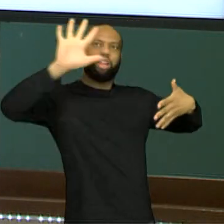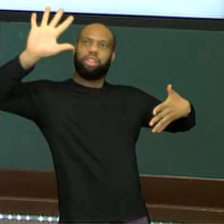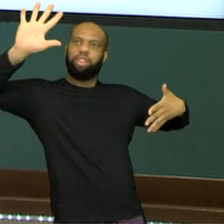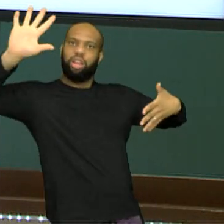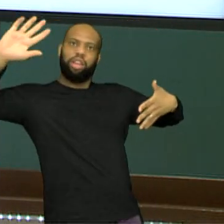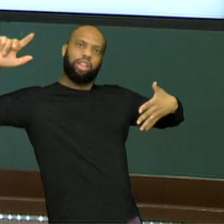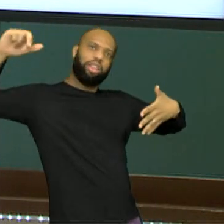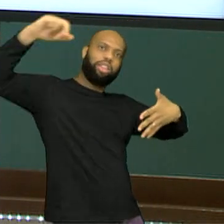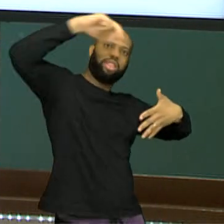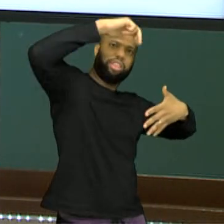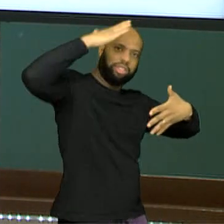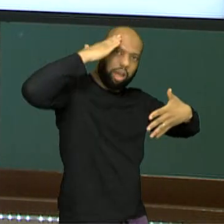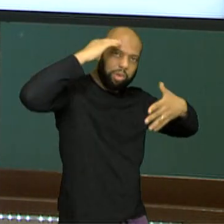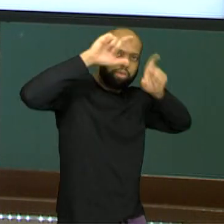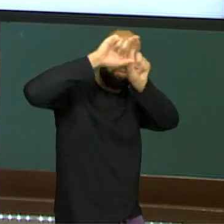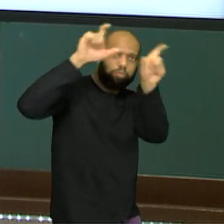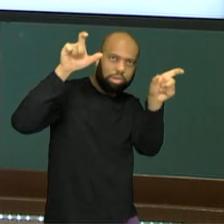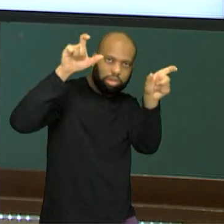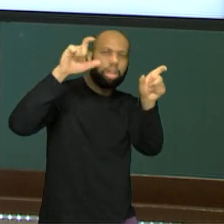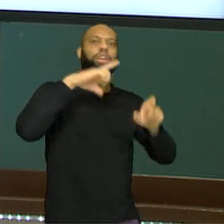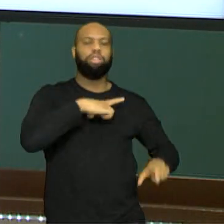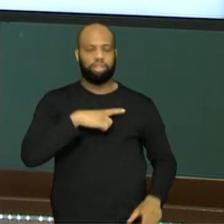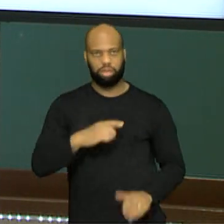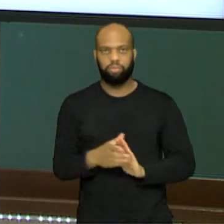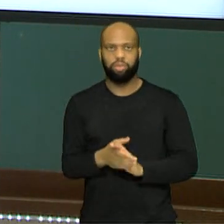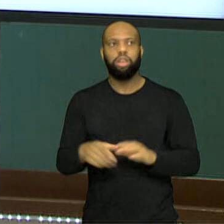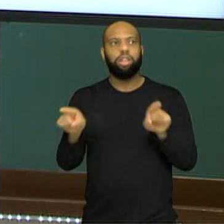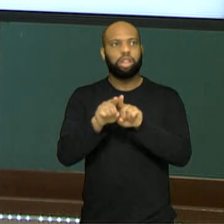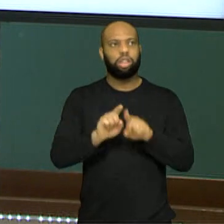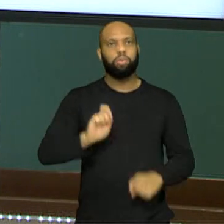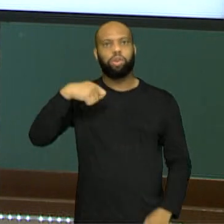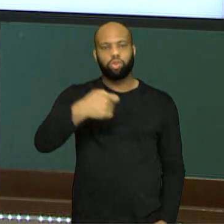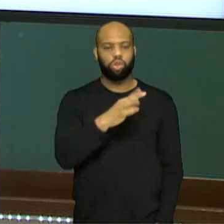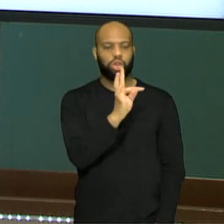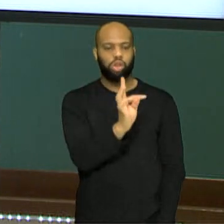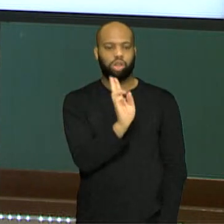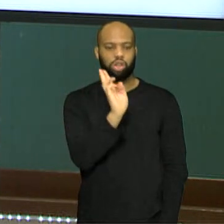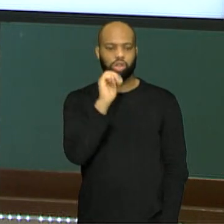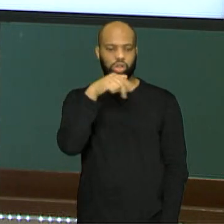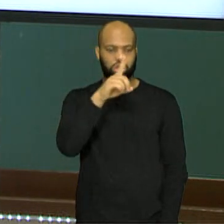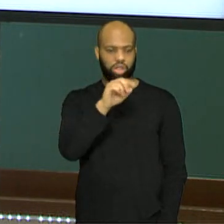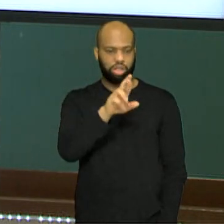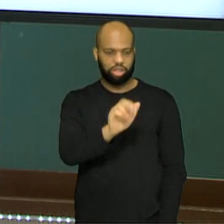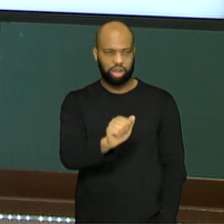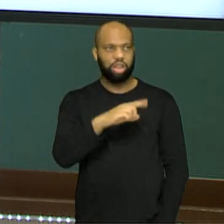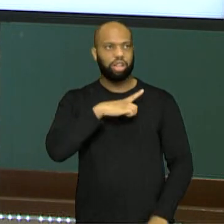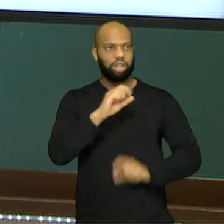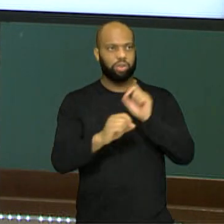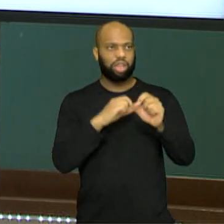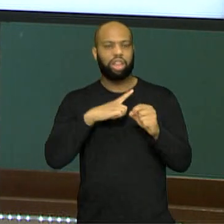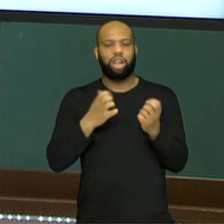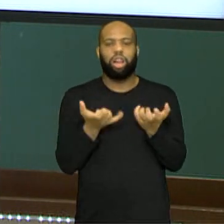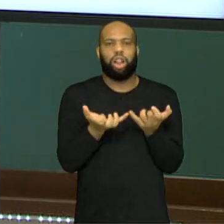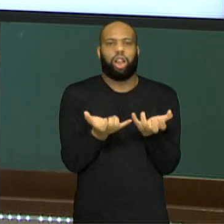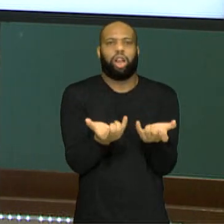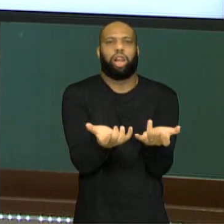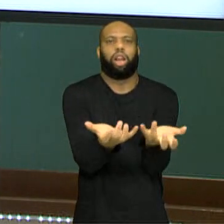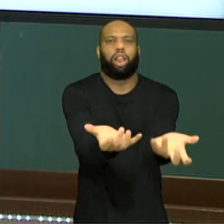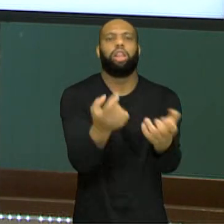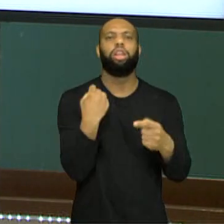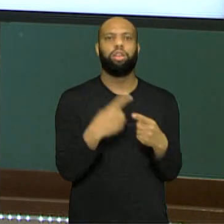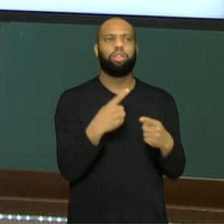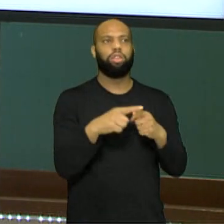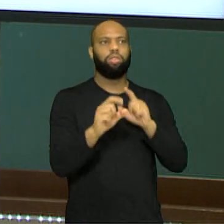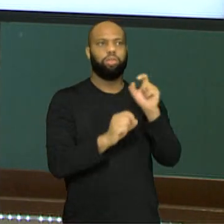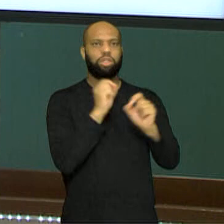vegetação de pinheiros. Beleza? Só ainda sobre a tundra, ela é composta basicamente por líquens e musgos. Como o solo é congelado,